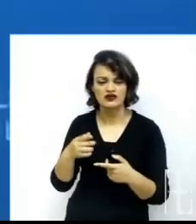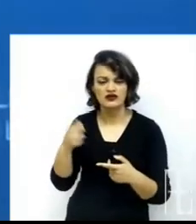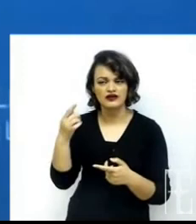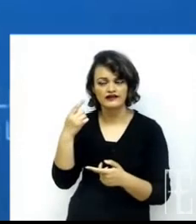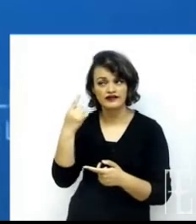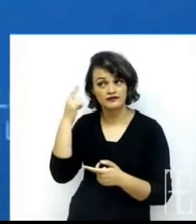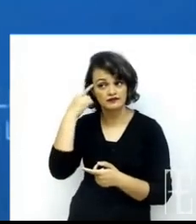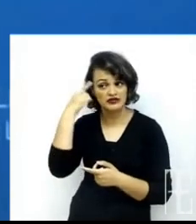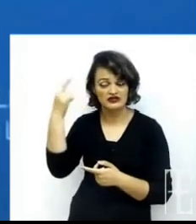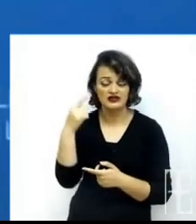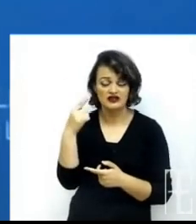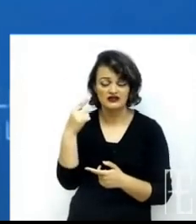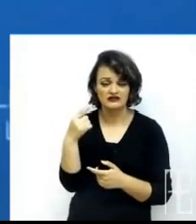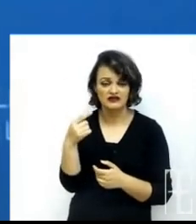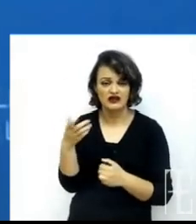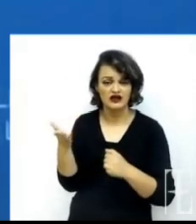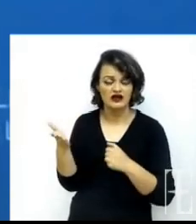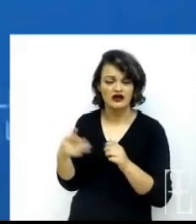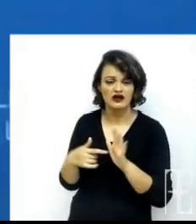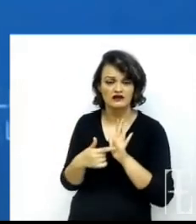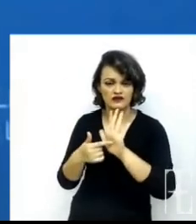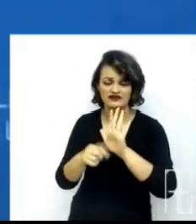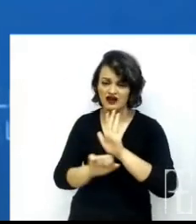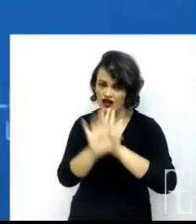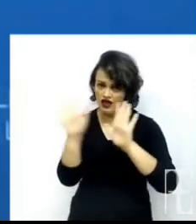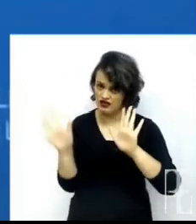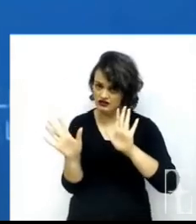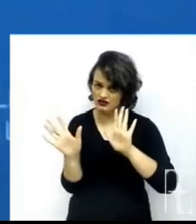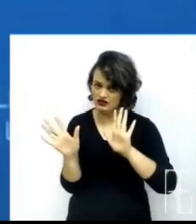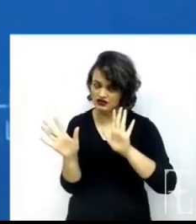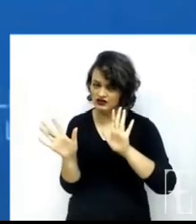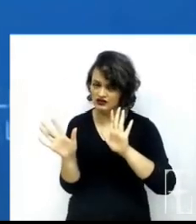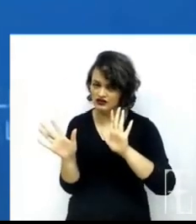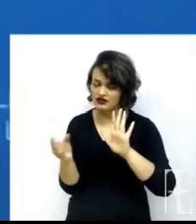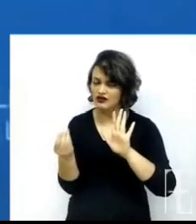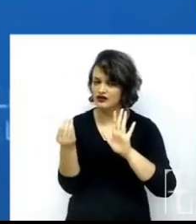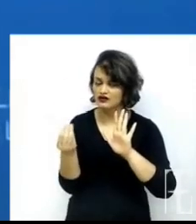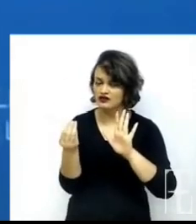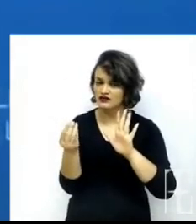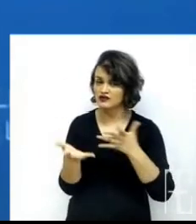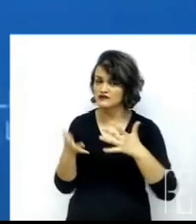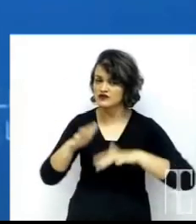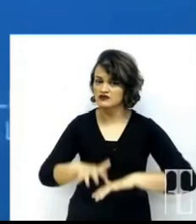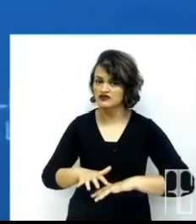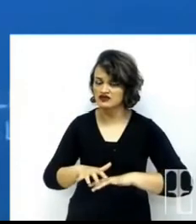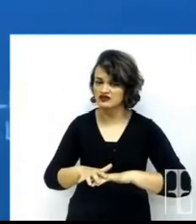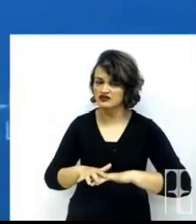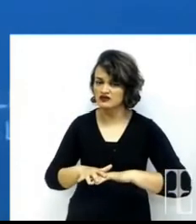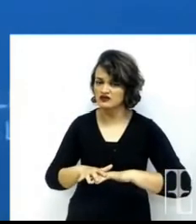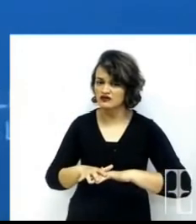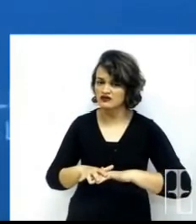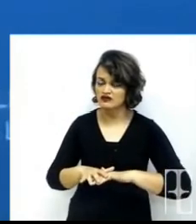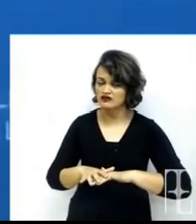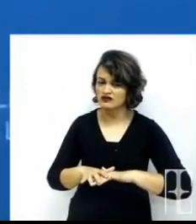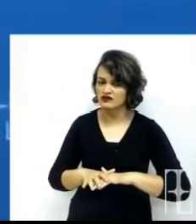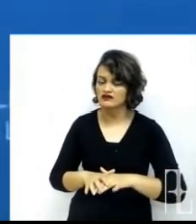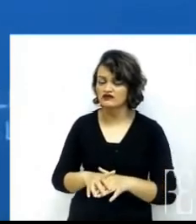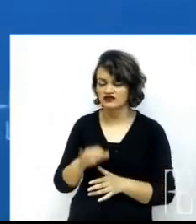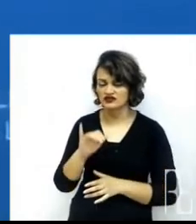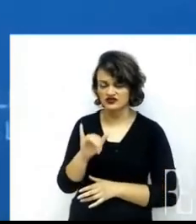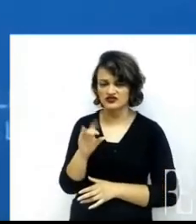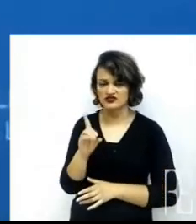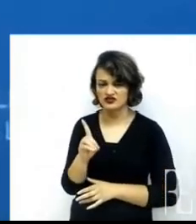estabeleceria apropriações claras para a implementação da estratégia